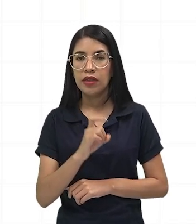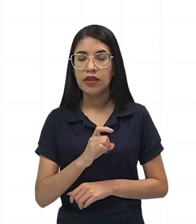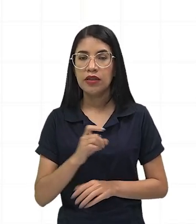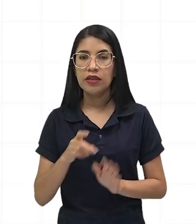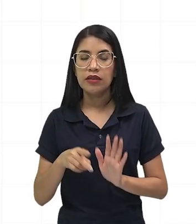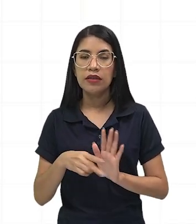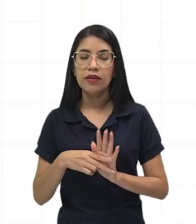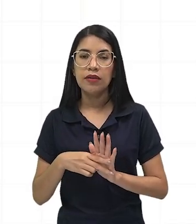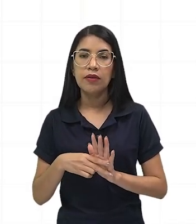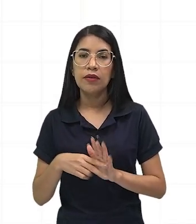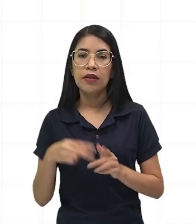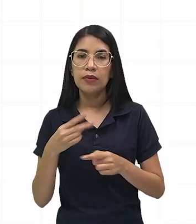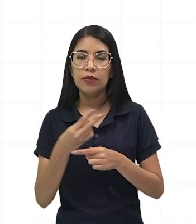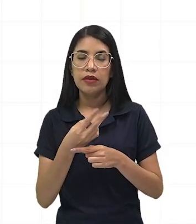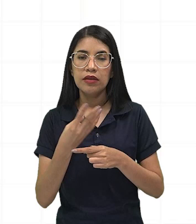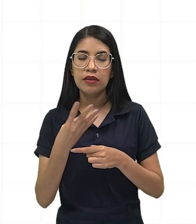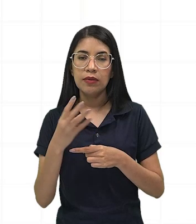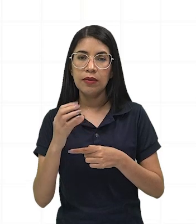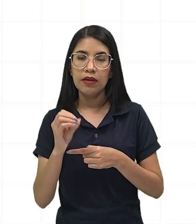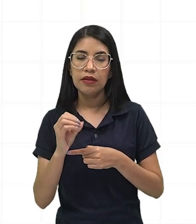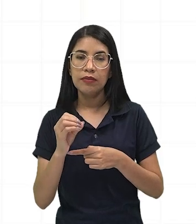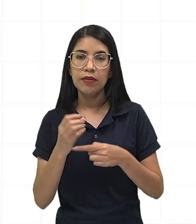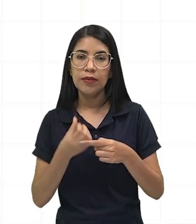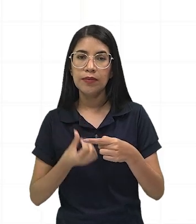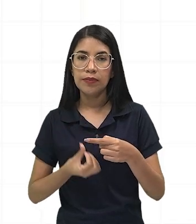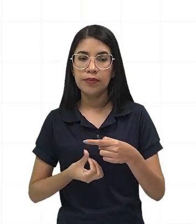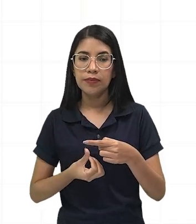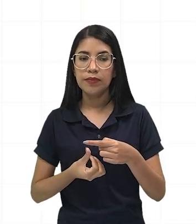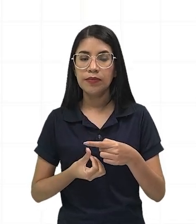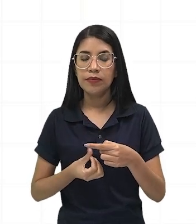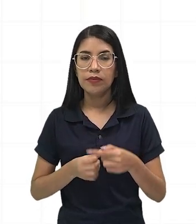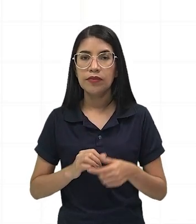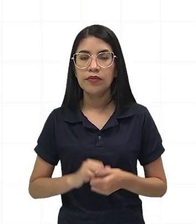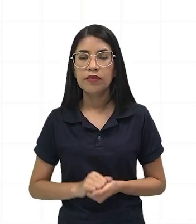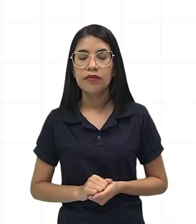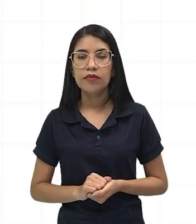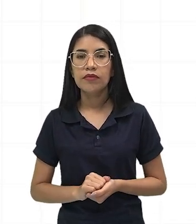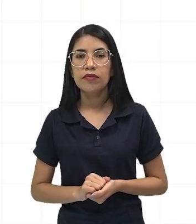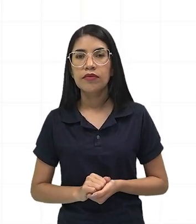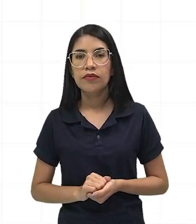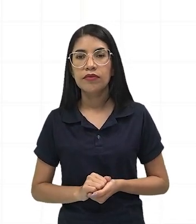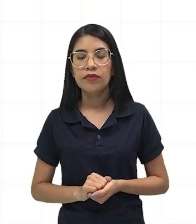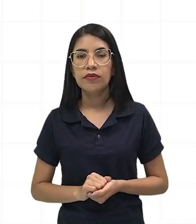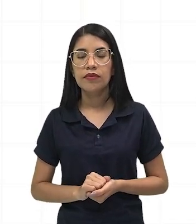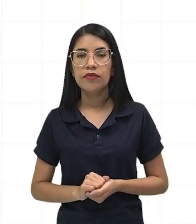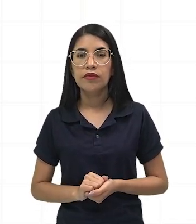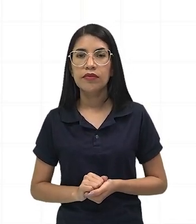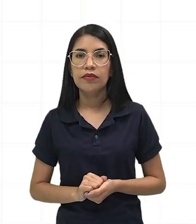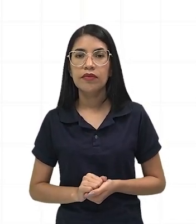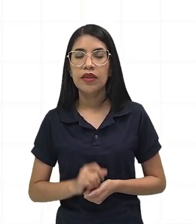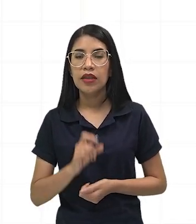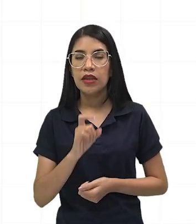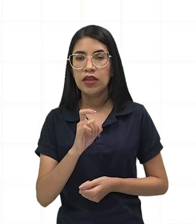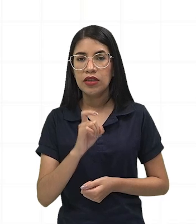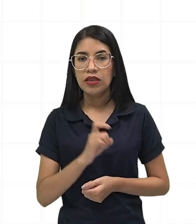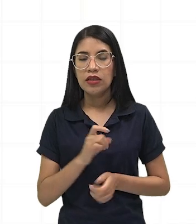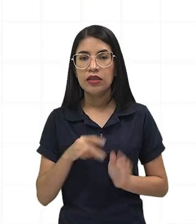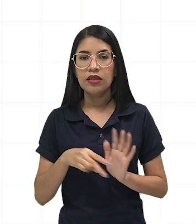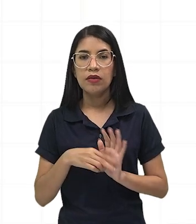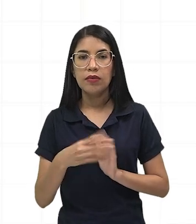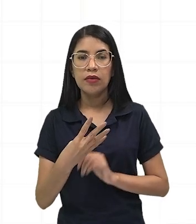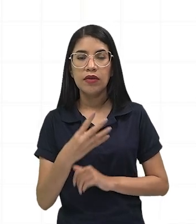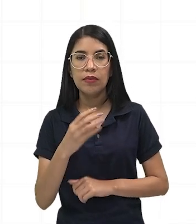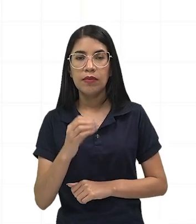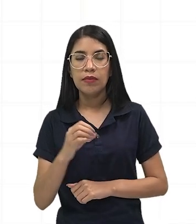x, né? O 6 está multiplicando, ele vai passar dividindo. Ó. Então, 240 dividido por 6, chegamos a